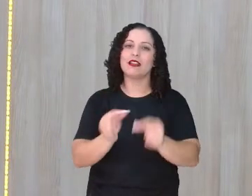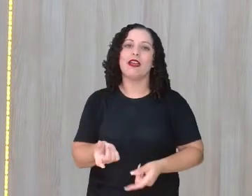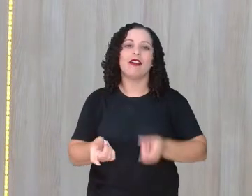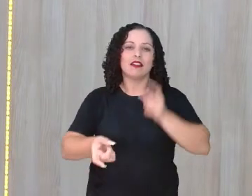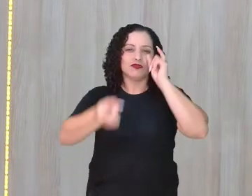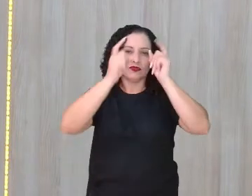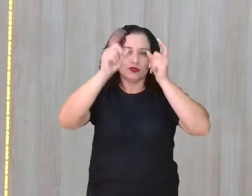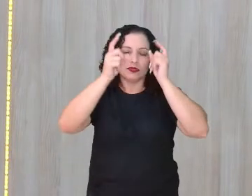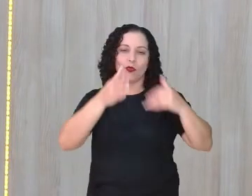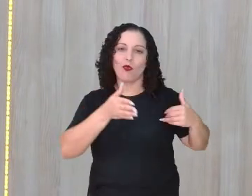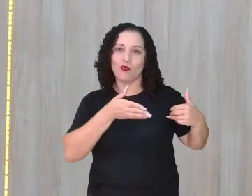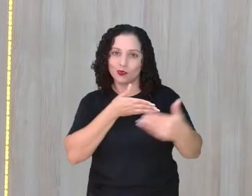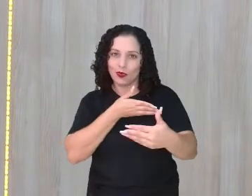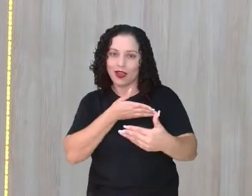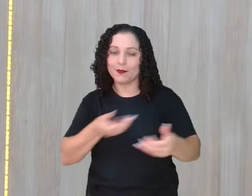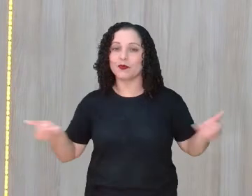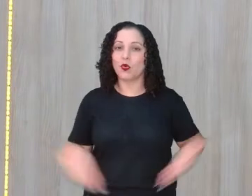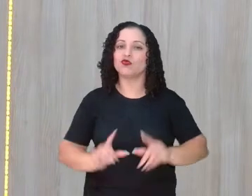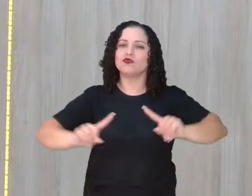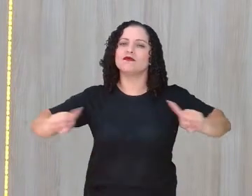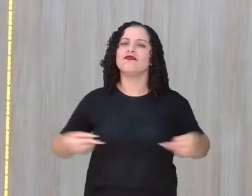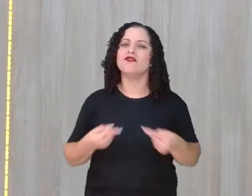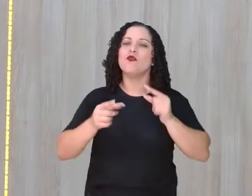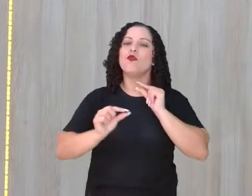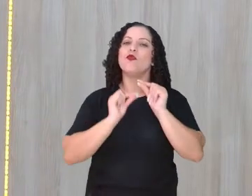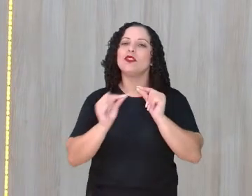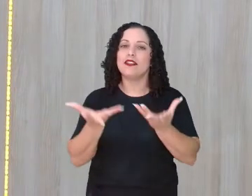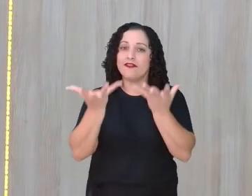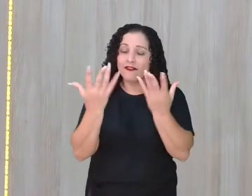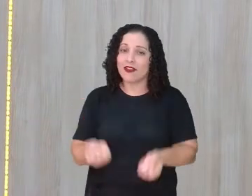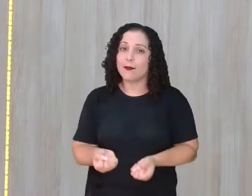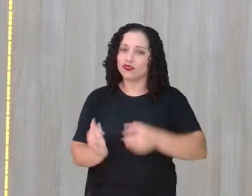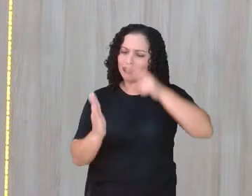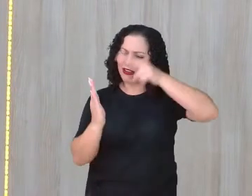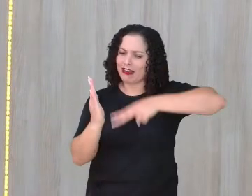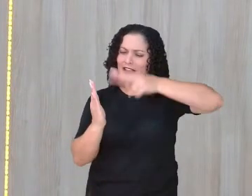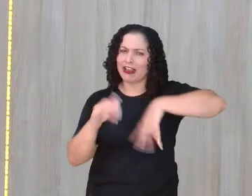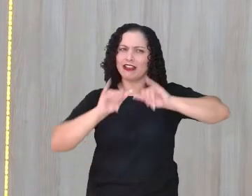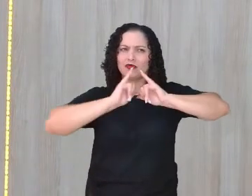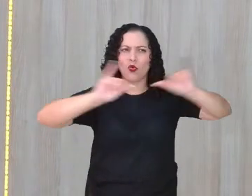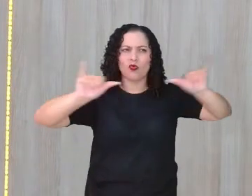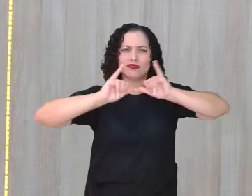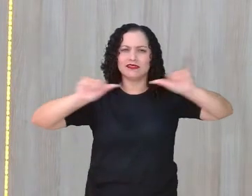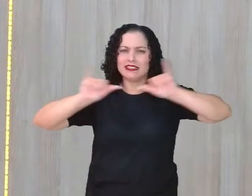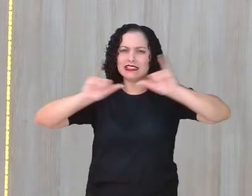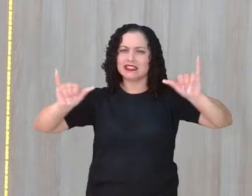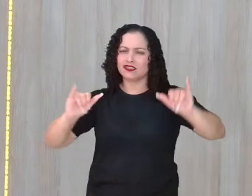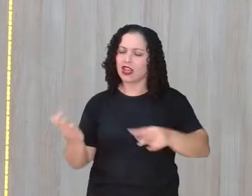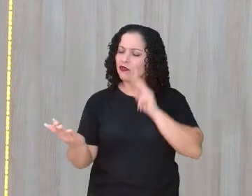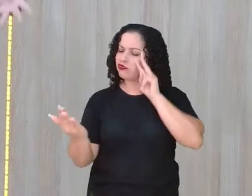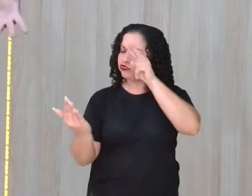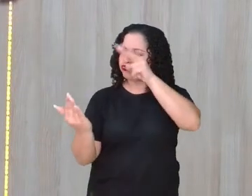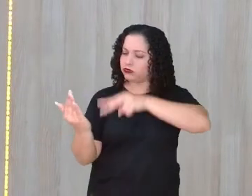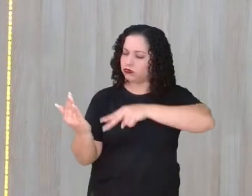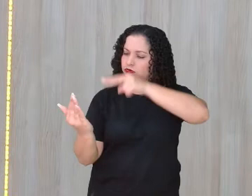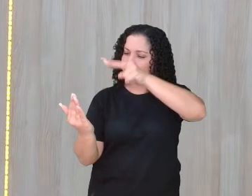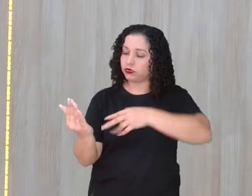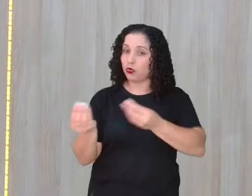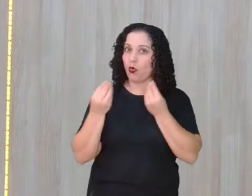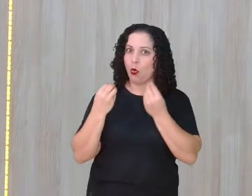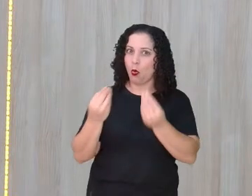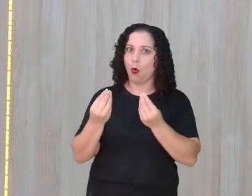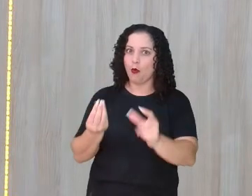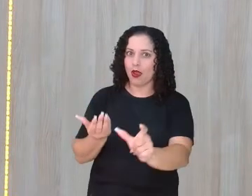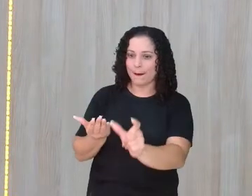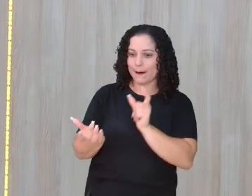discussão. O desafio que eu faço hoje é, vamos ler notícias, vamos perceber as informações, como elas chegam até a